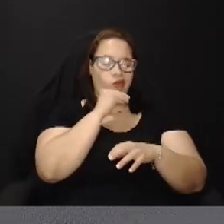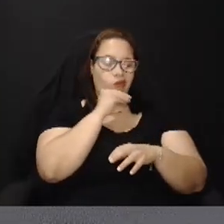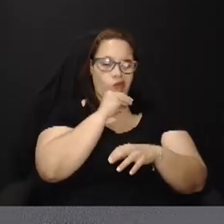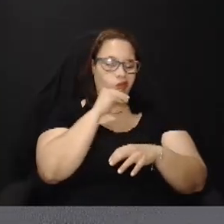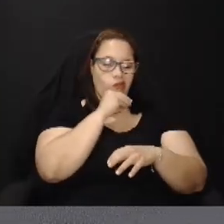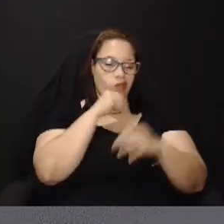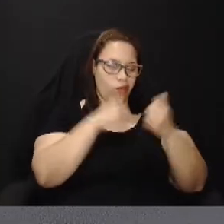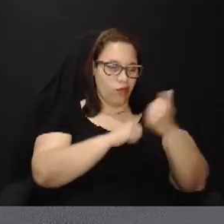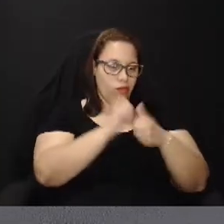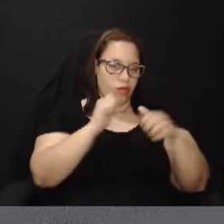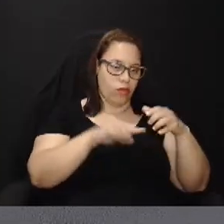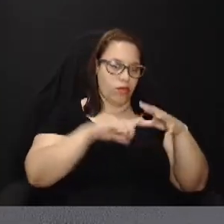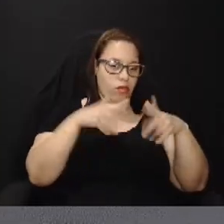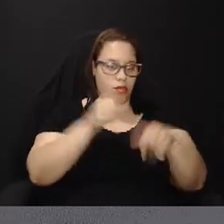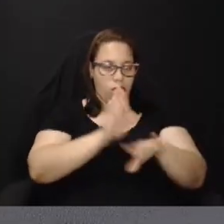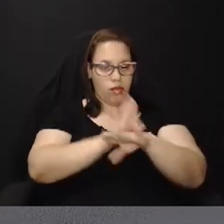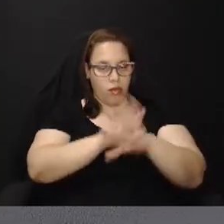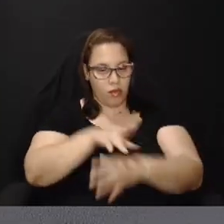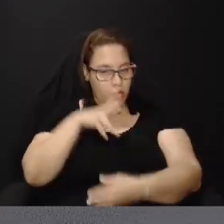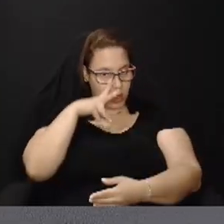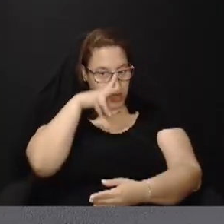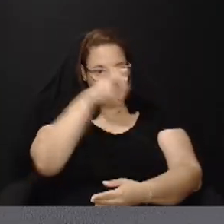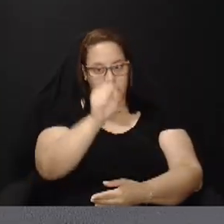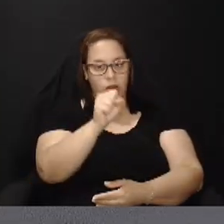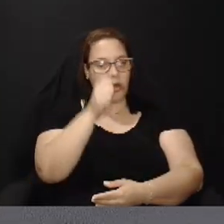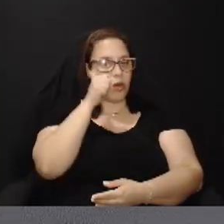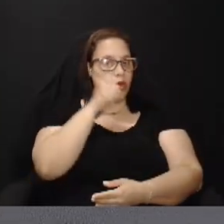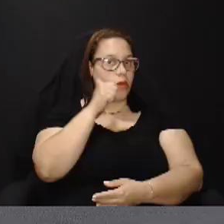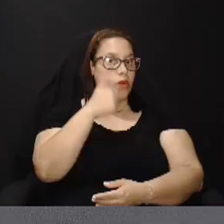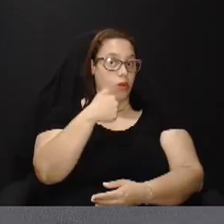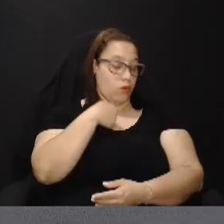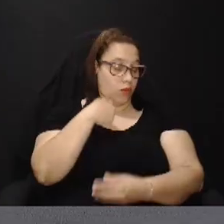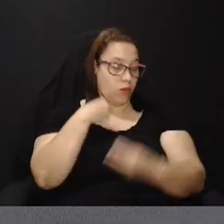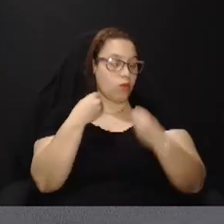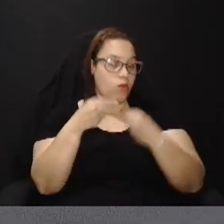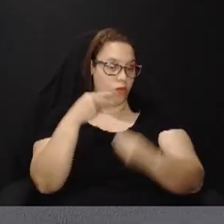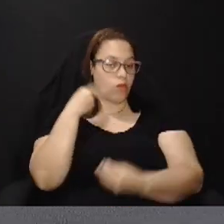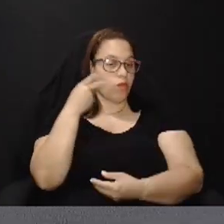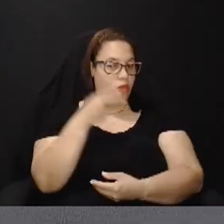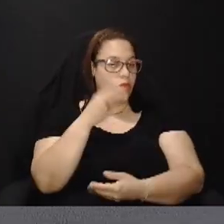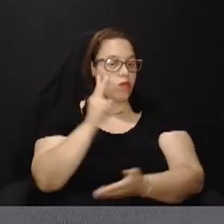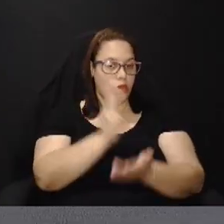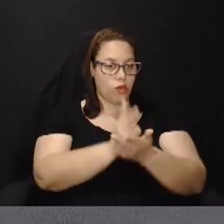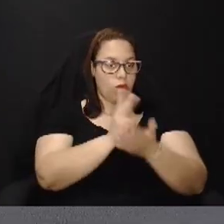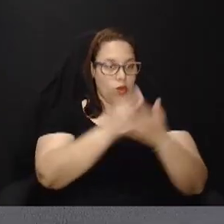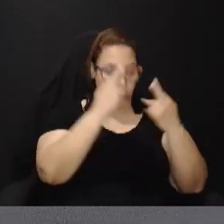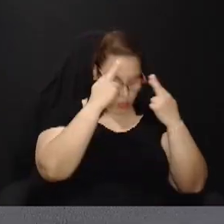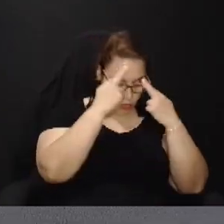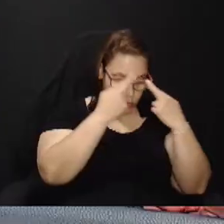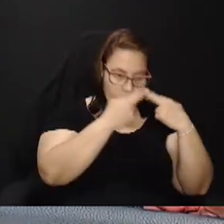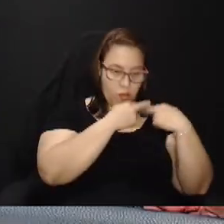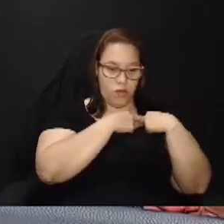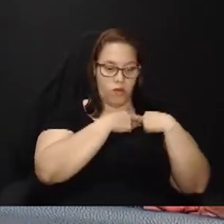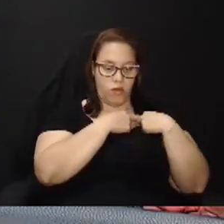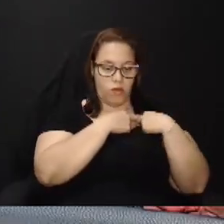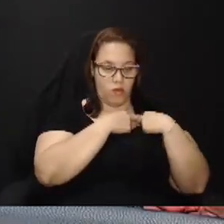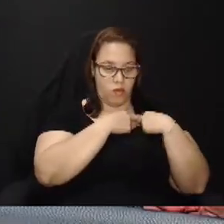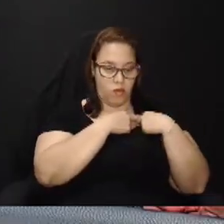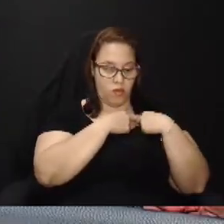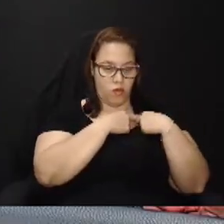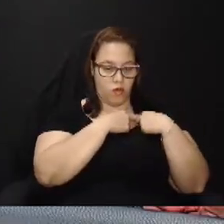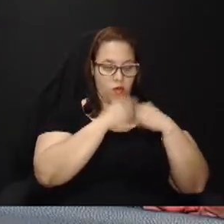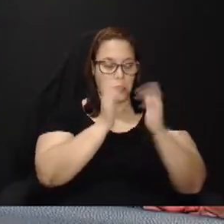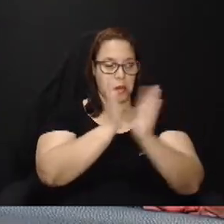de todos tem se fortalecido, e eu como vereador, né, e que sempre respeito muito, né, e louvo muito o